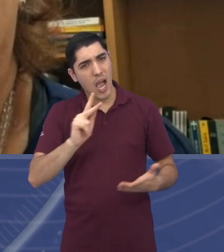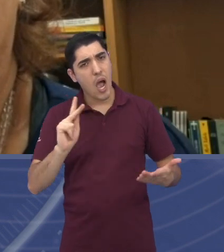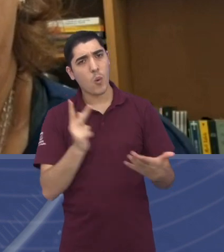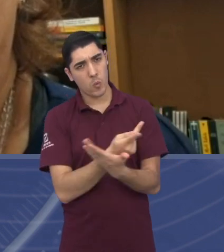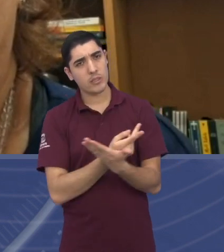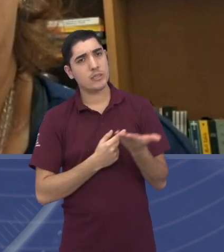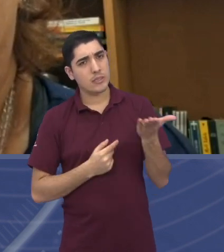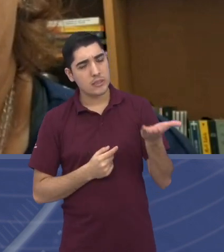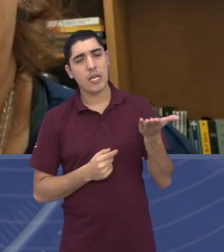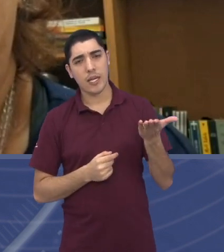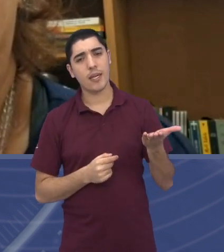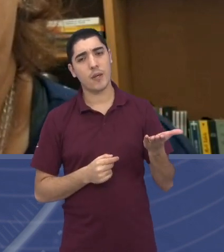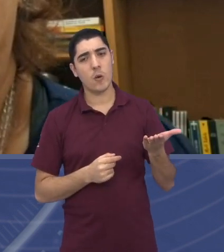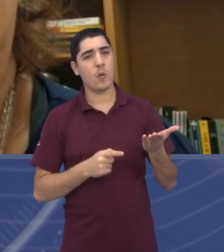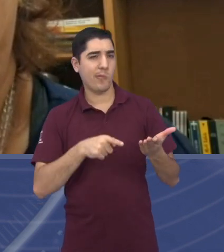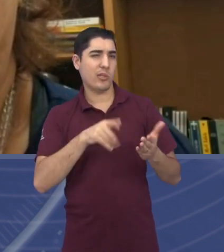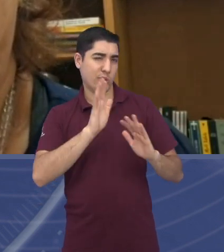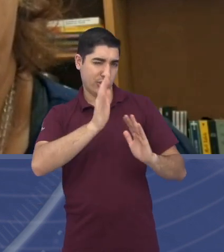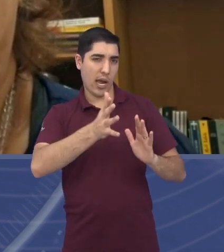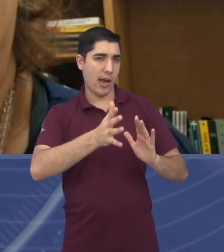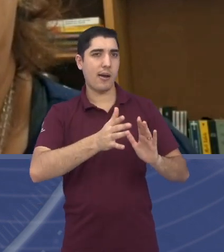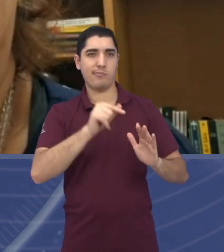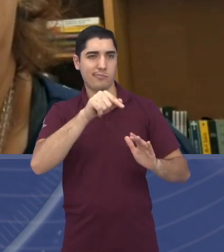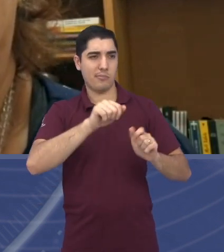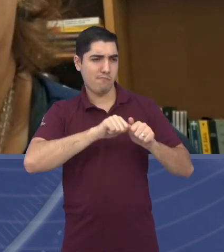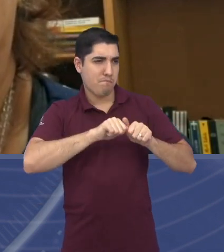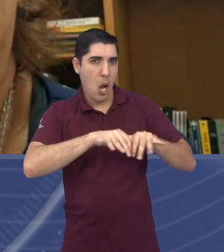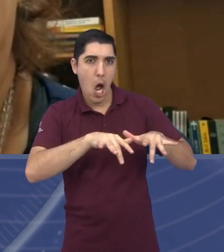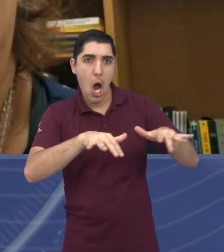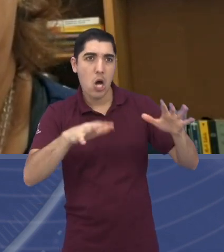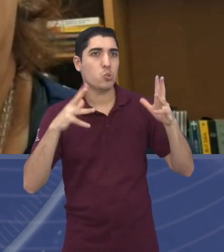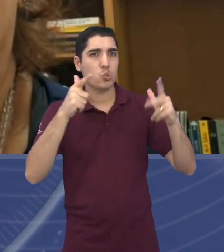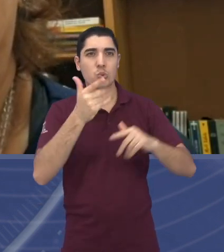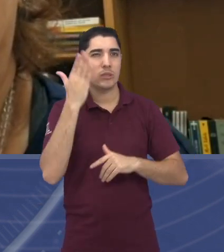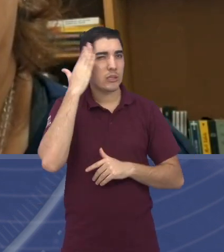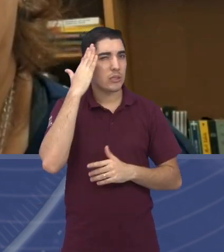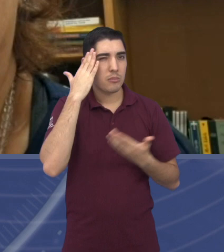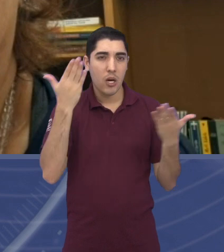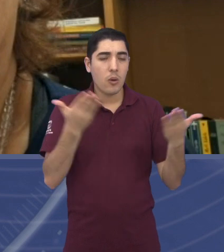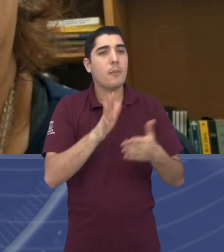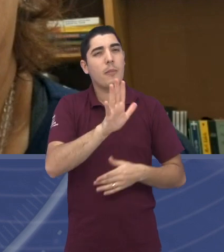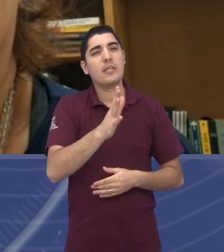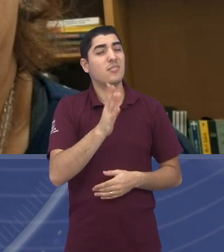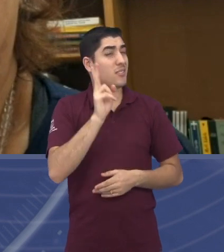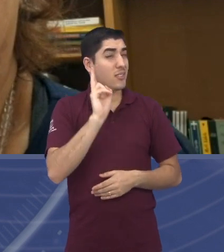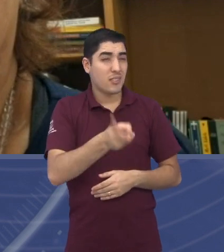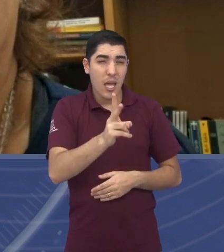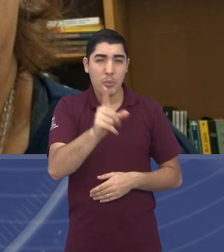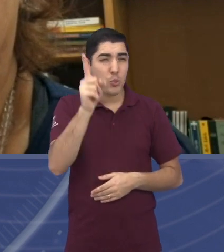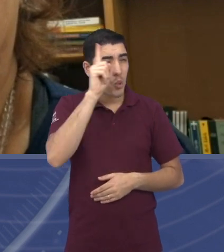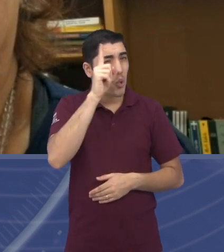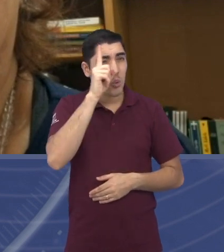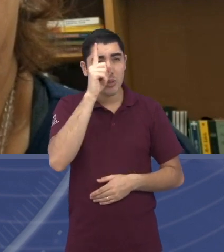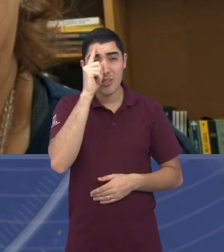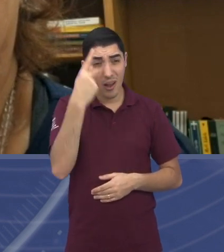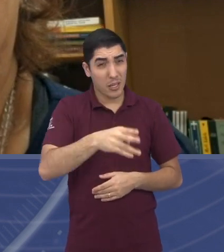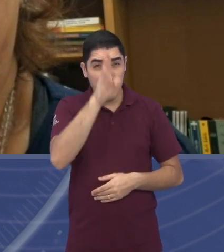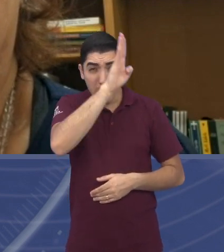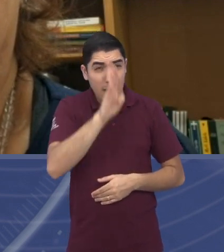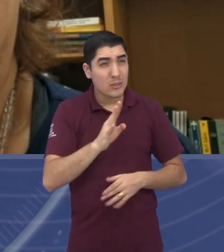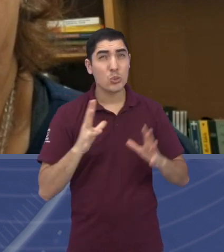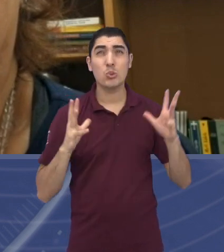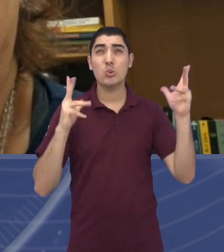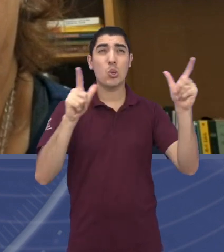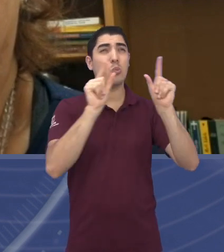caso é um dos que repercutiu, né? Mas quantos, infelizmente, não acontecem diariamente, Brasil afora,